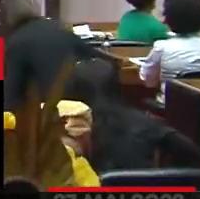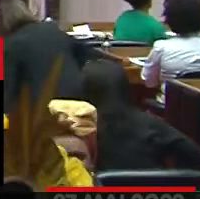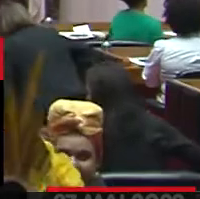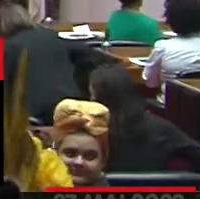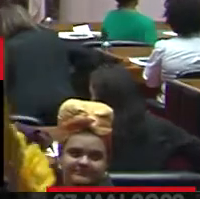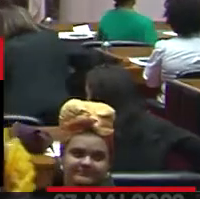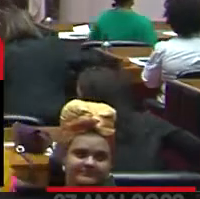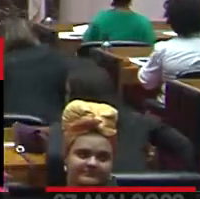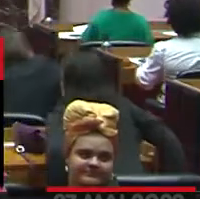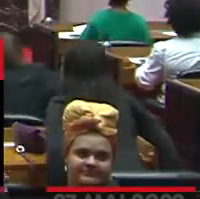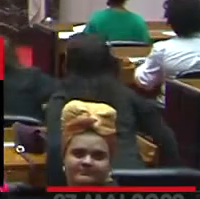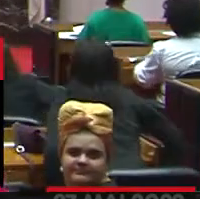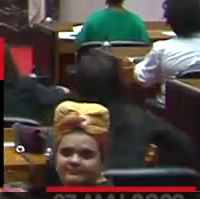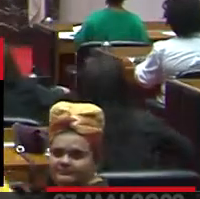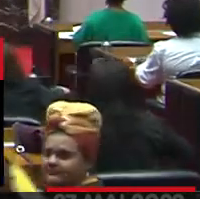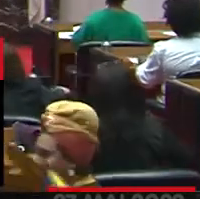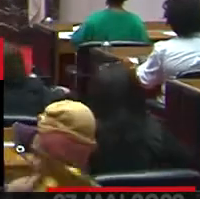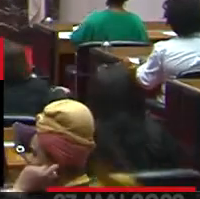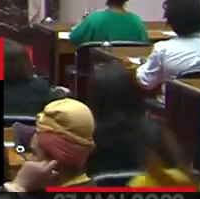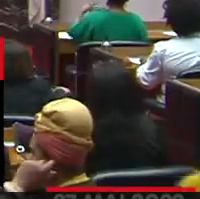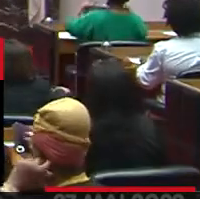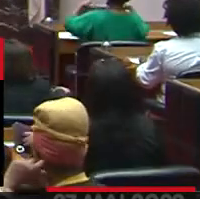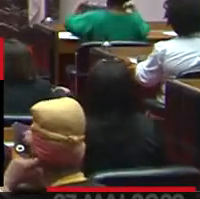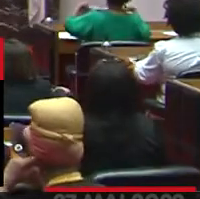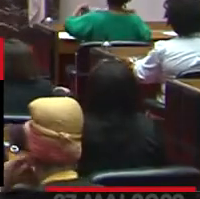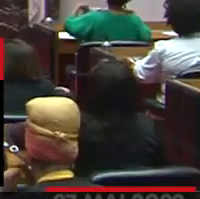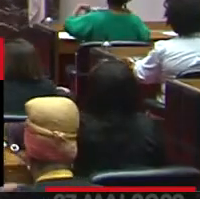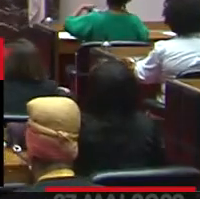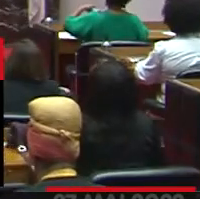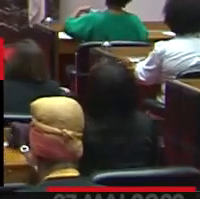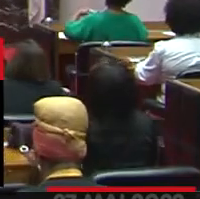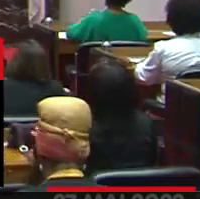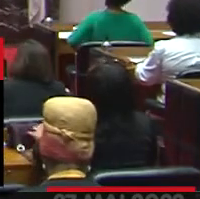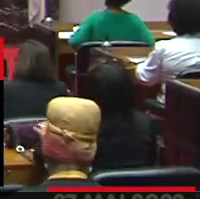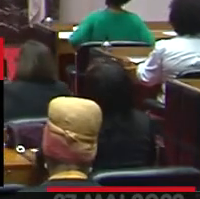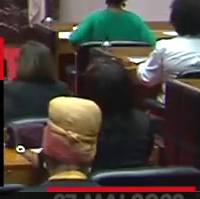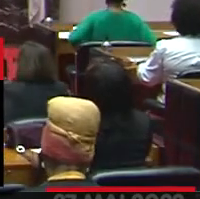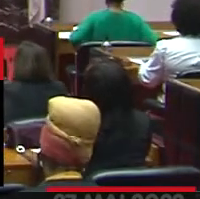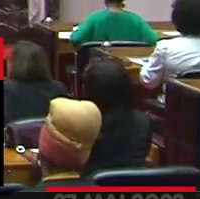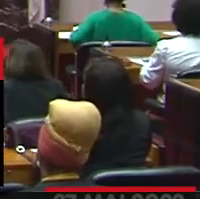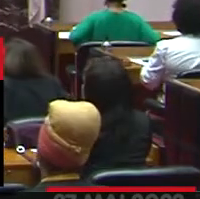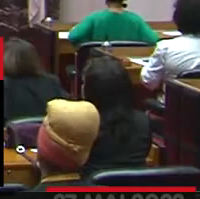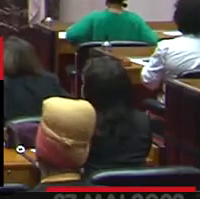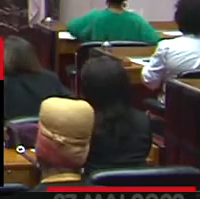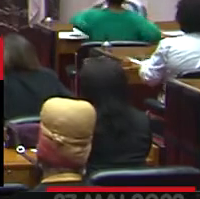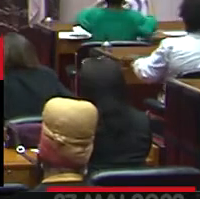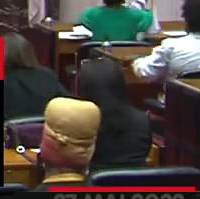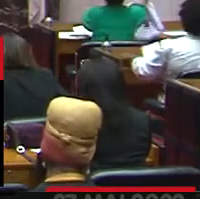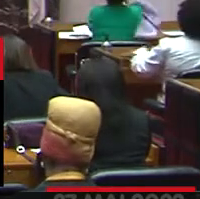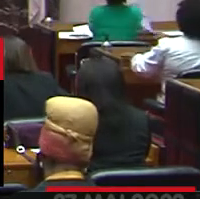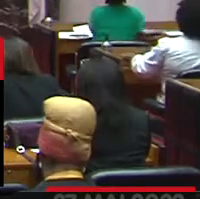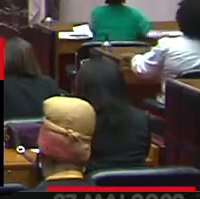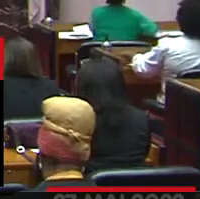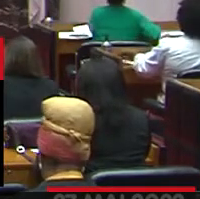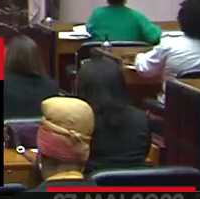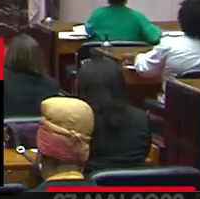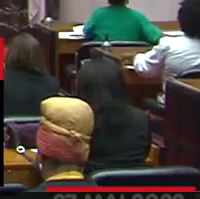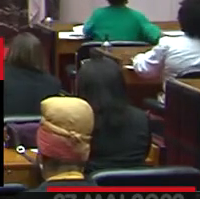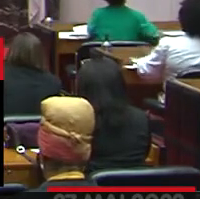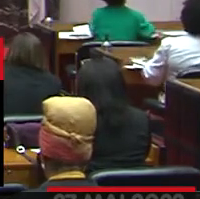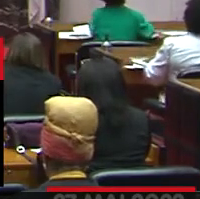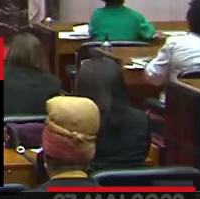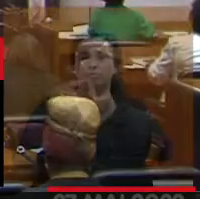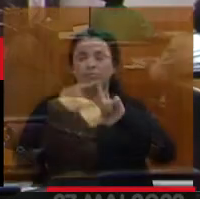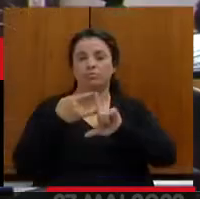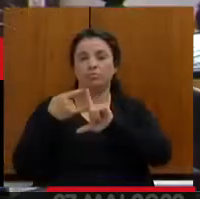E aí e agradecemos e registramos a participação pelos um do